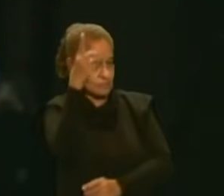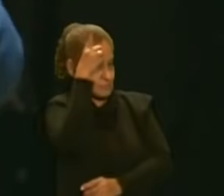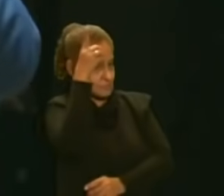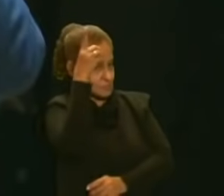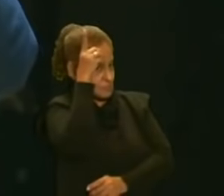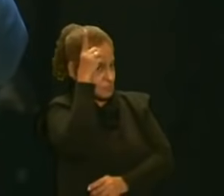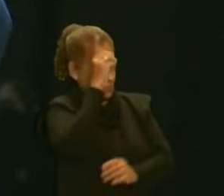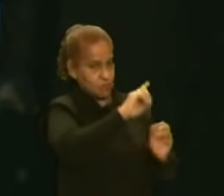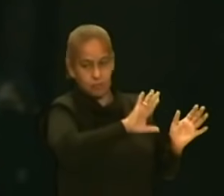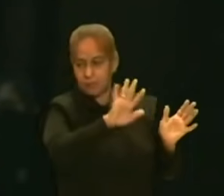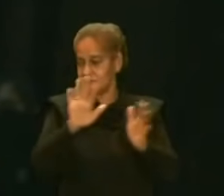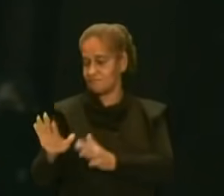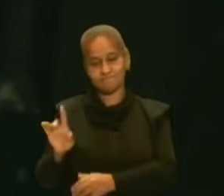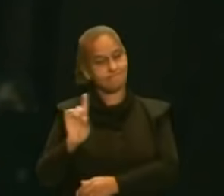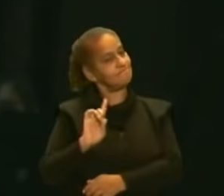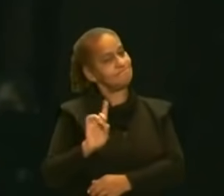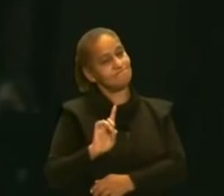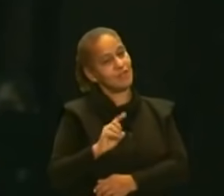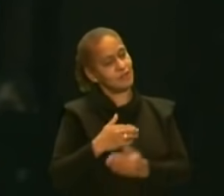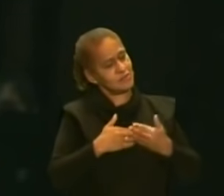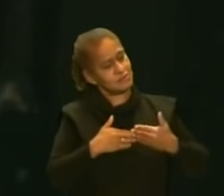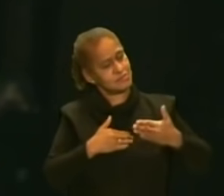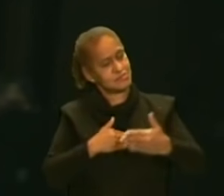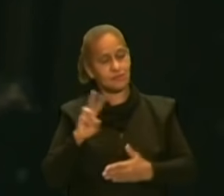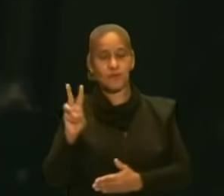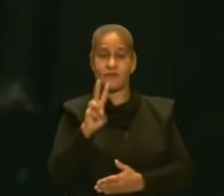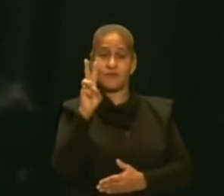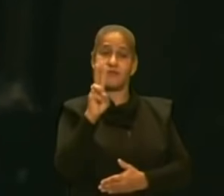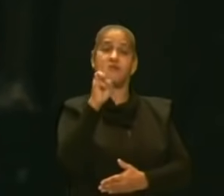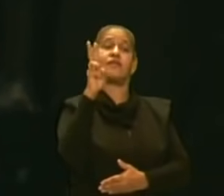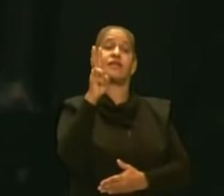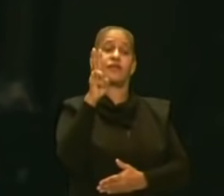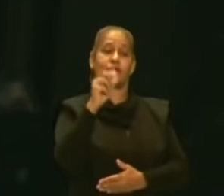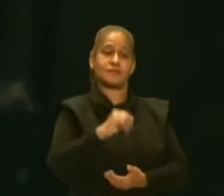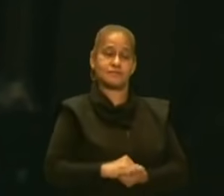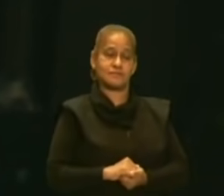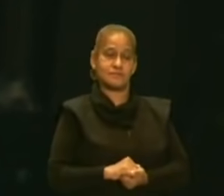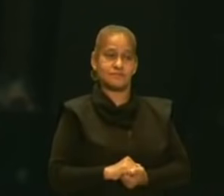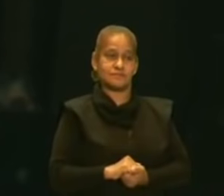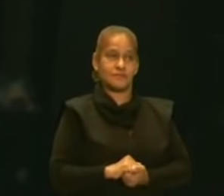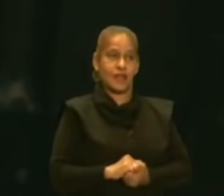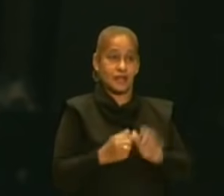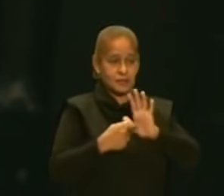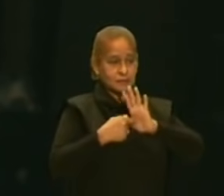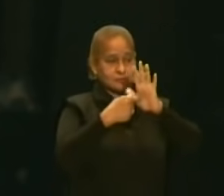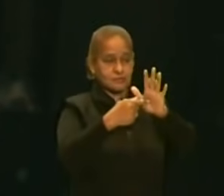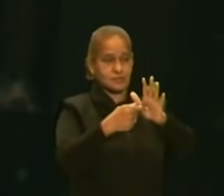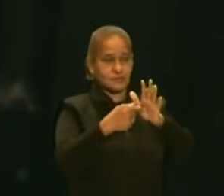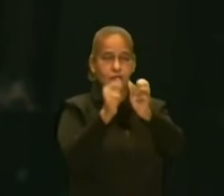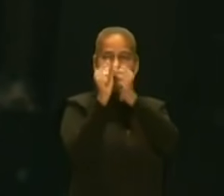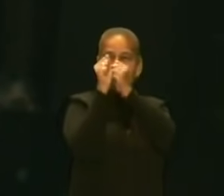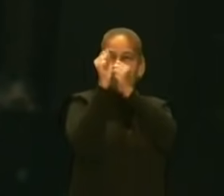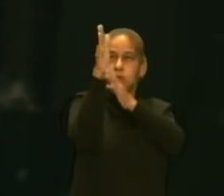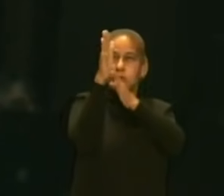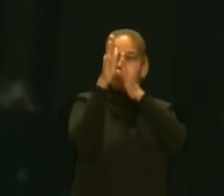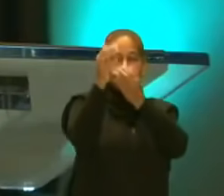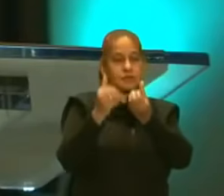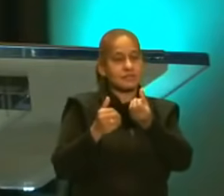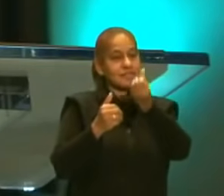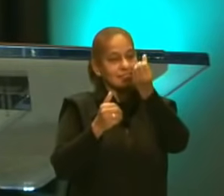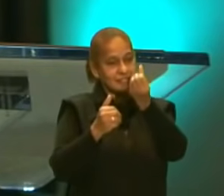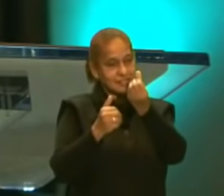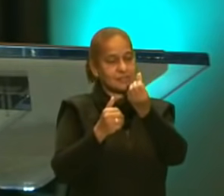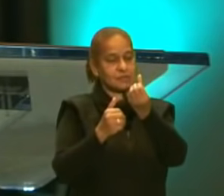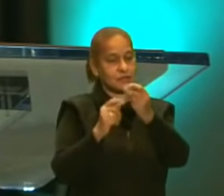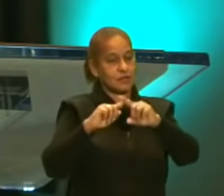Existe um princípio que está atuando, que vai levar ao toque da sexta trombeta, mas que ele está atuando na